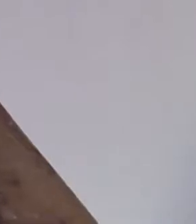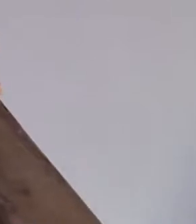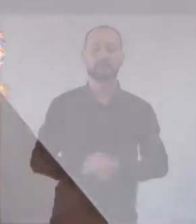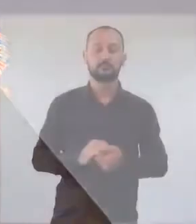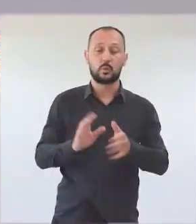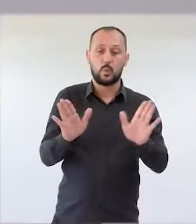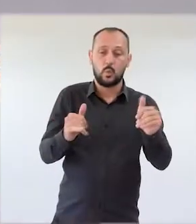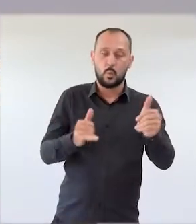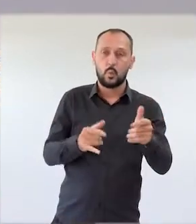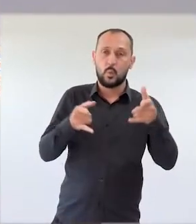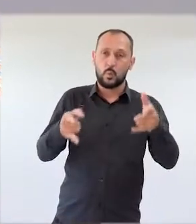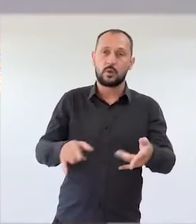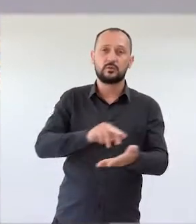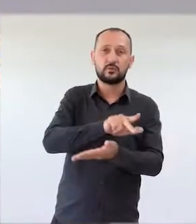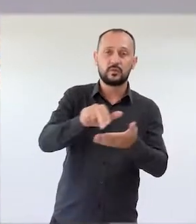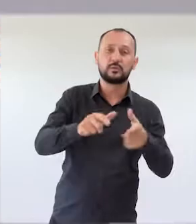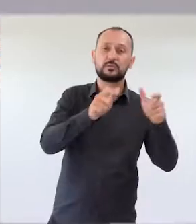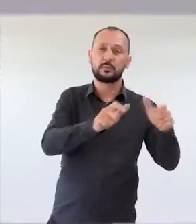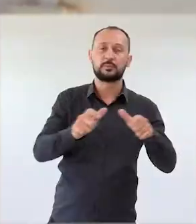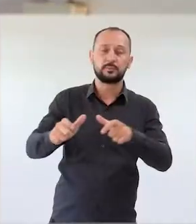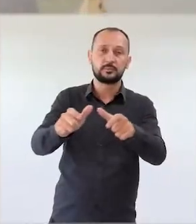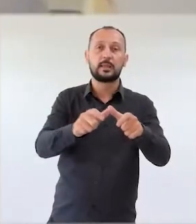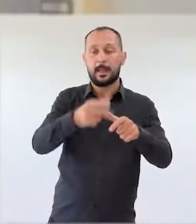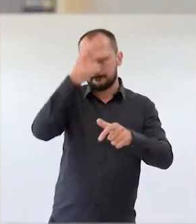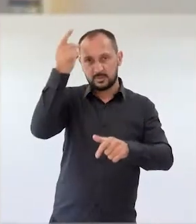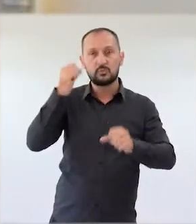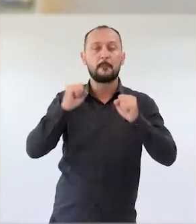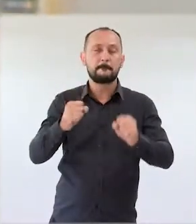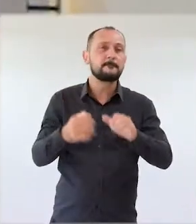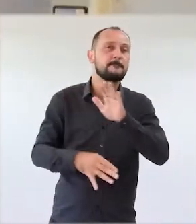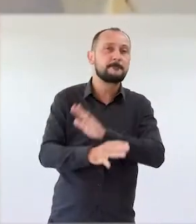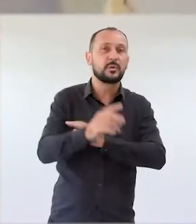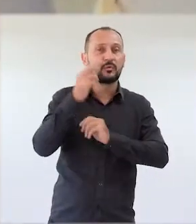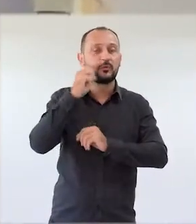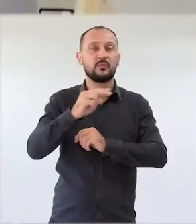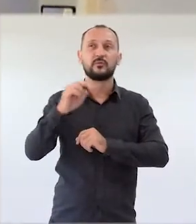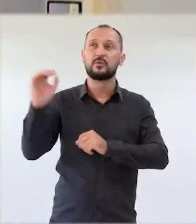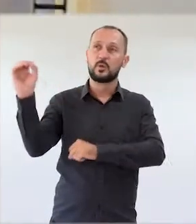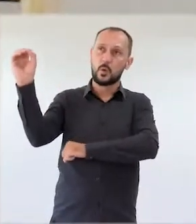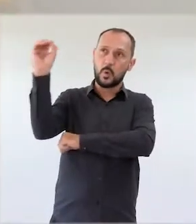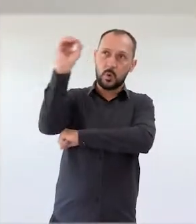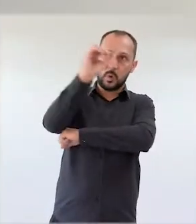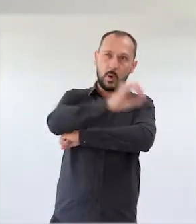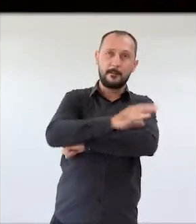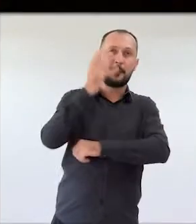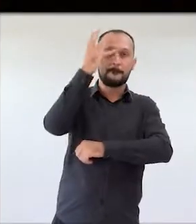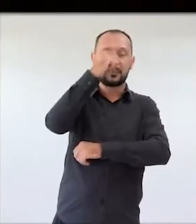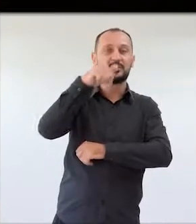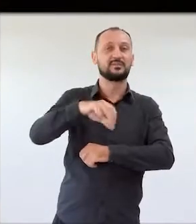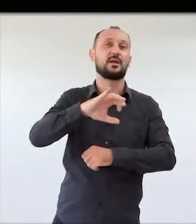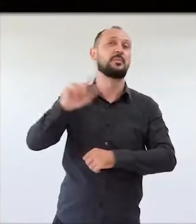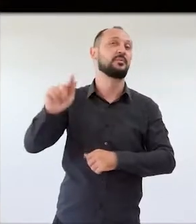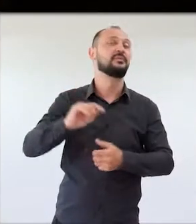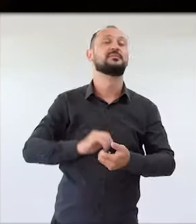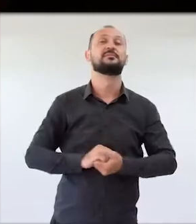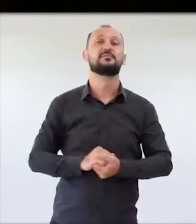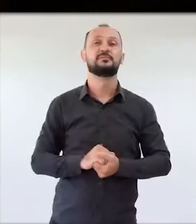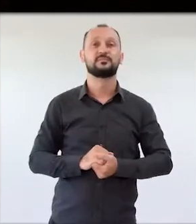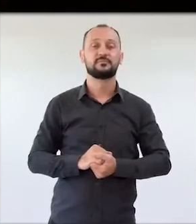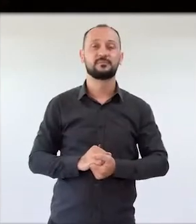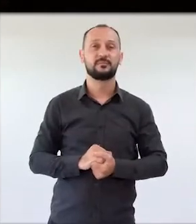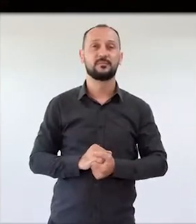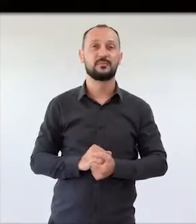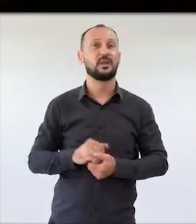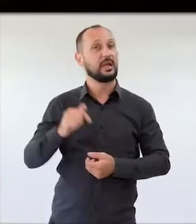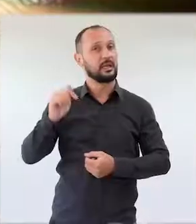yes. Como bom anfitrião, Maurício oferece aos seus hóspedes um quarto com diversas acomodações e onde os visitantes podem ver um dos